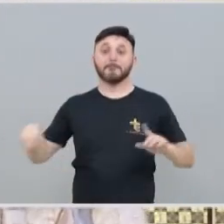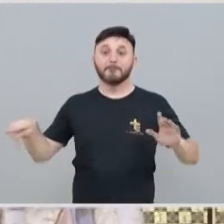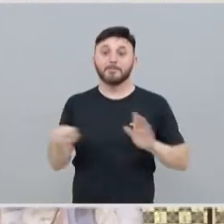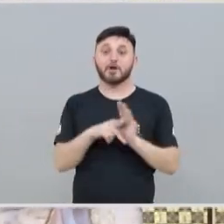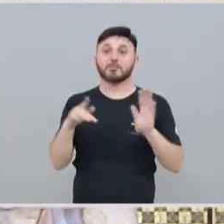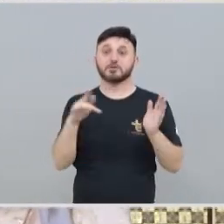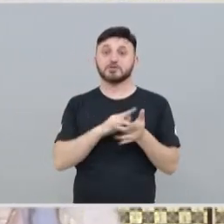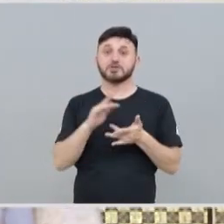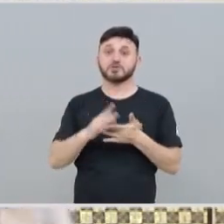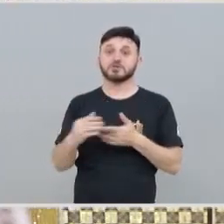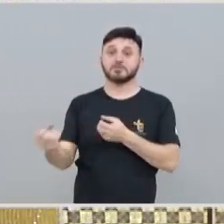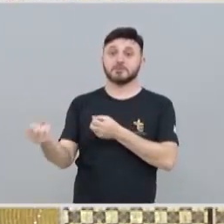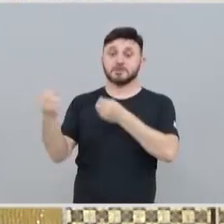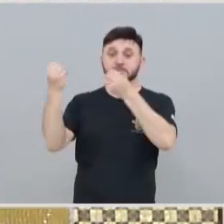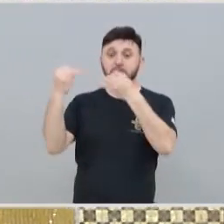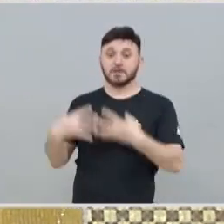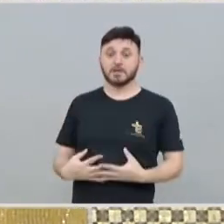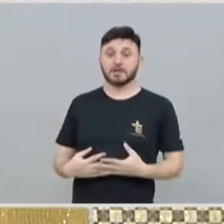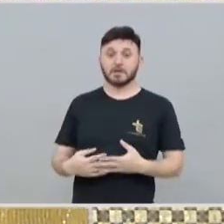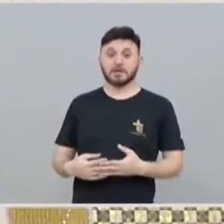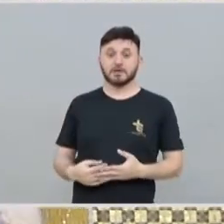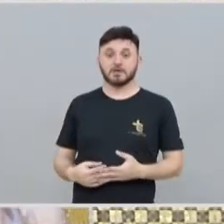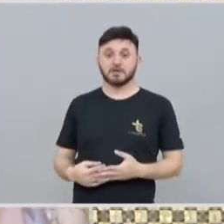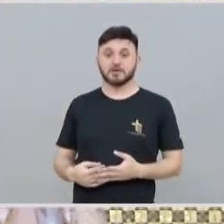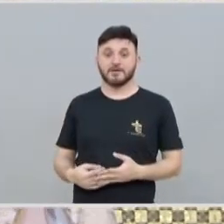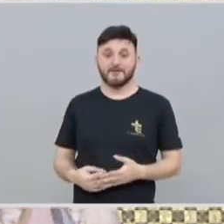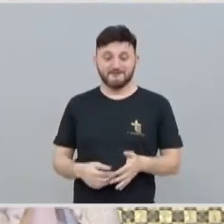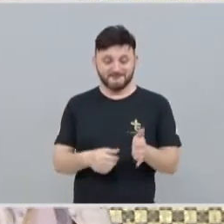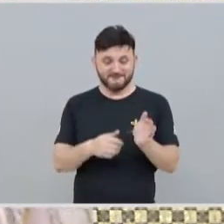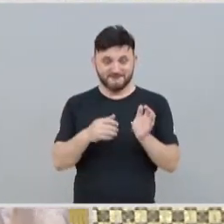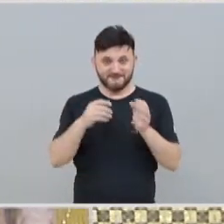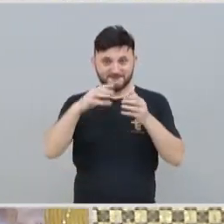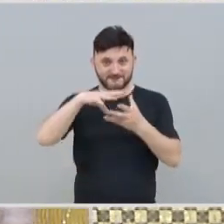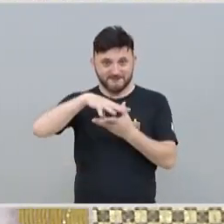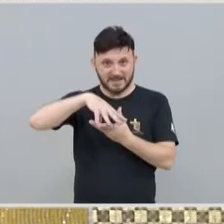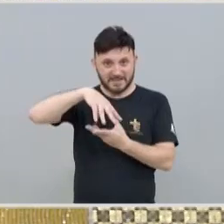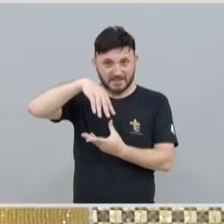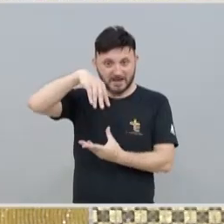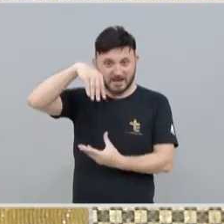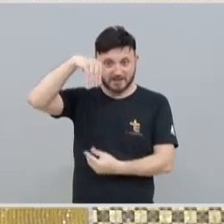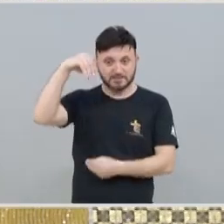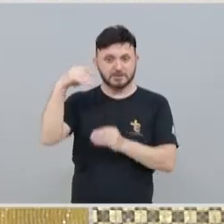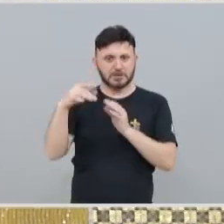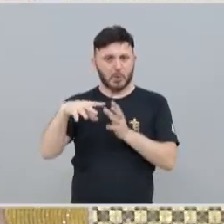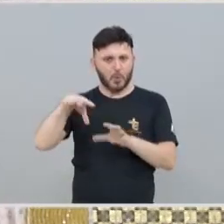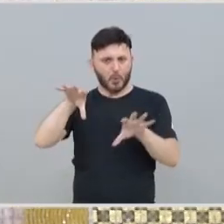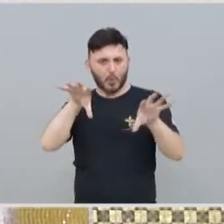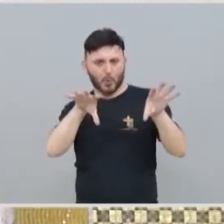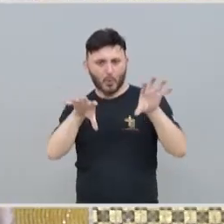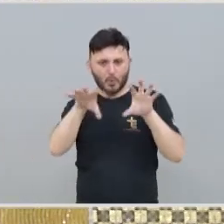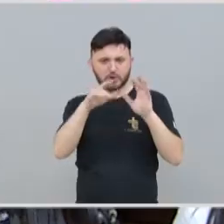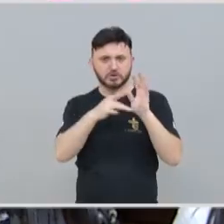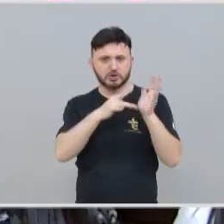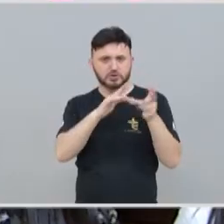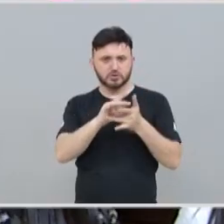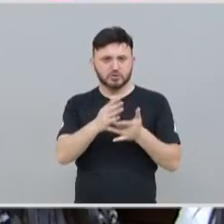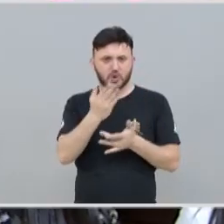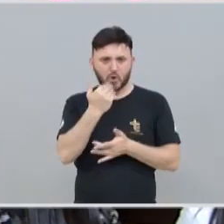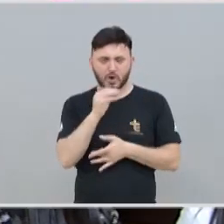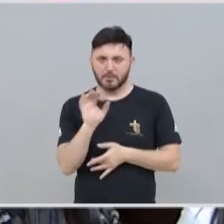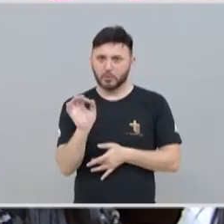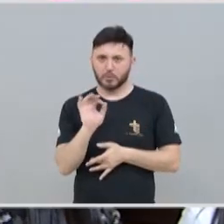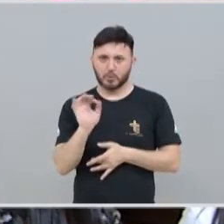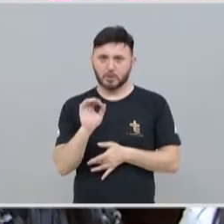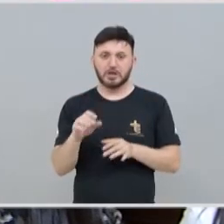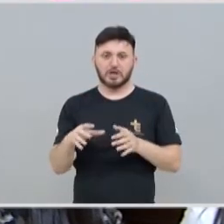pista fantasma não carrega santos chagas fantasma não come e como ele mesmo disse ele